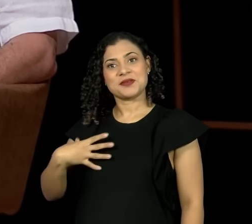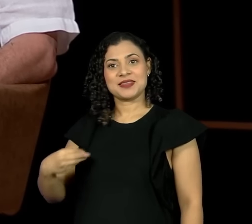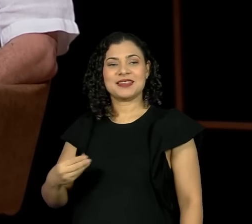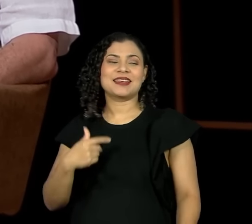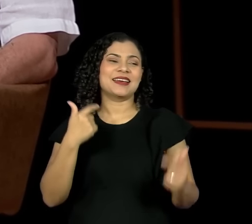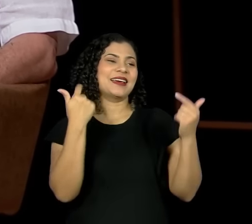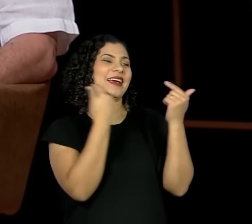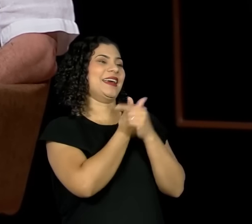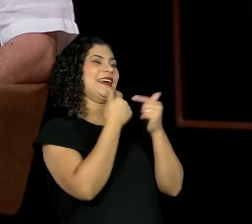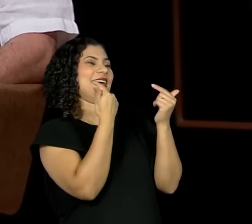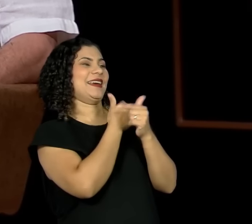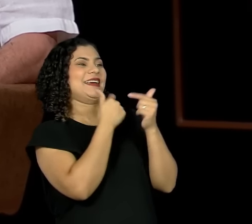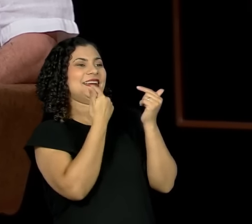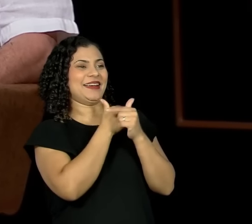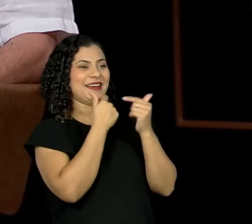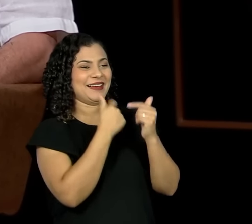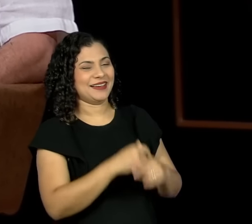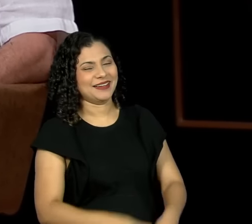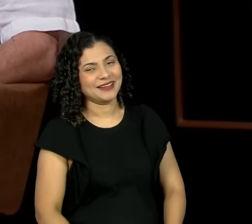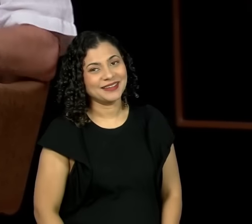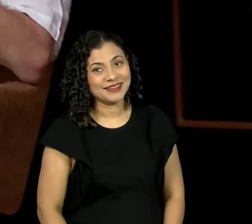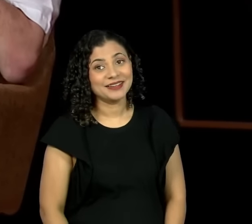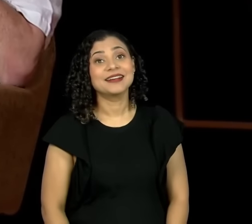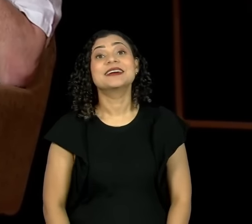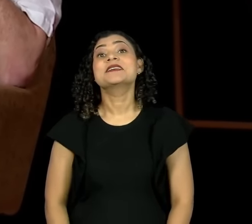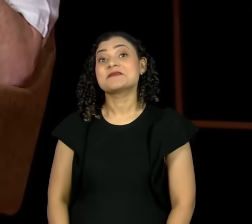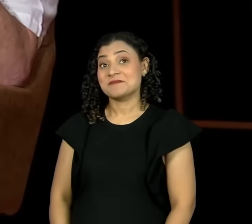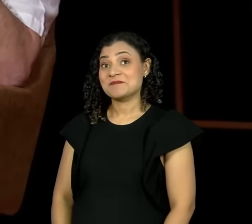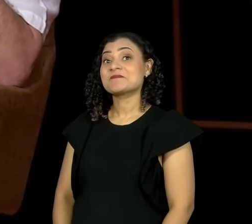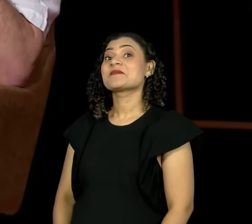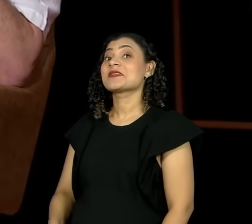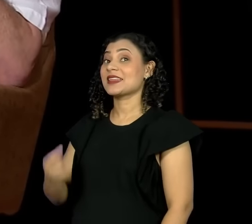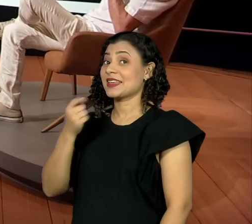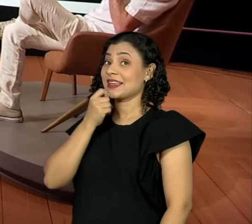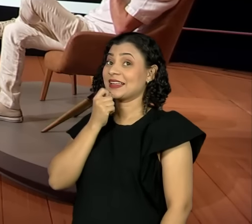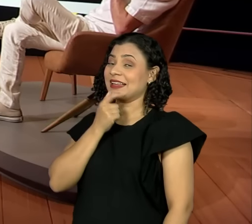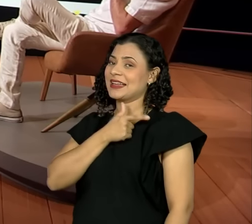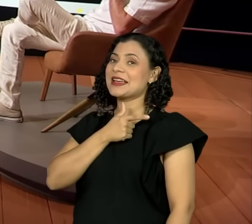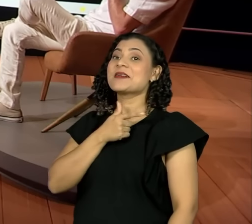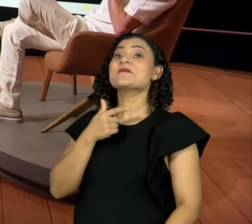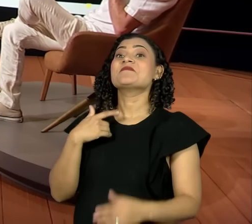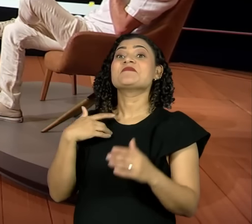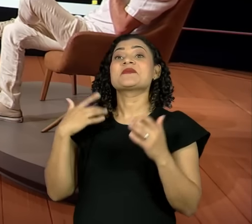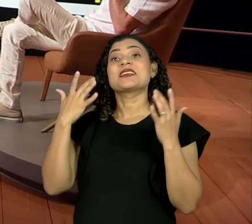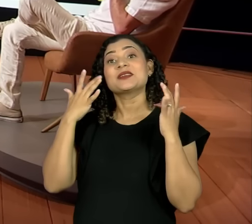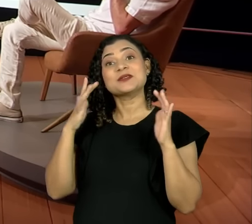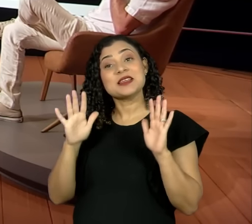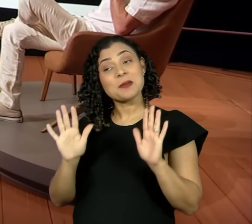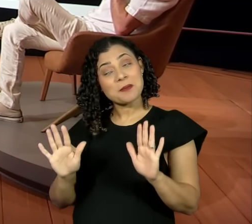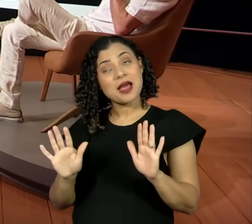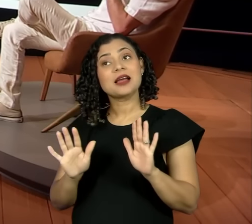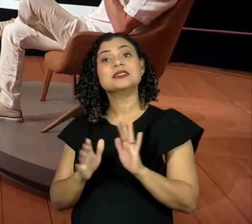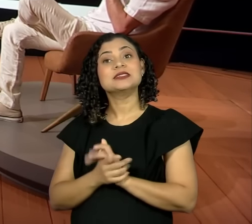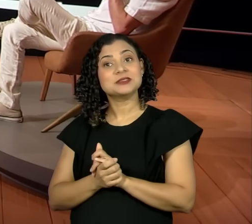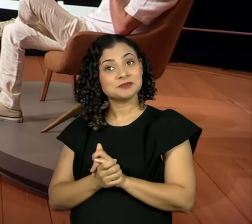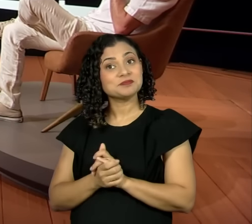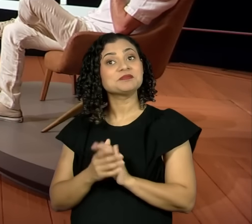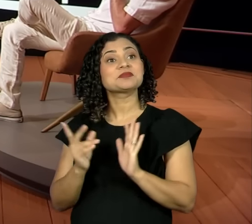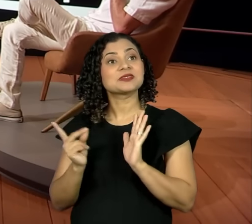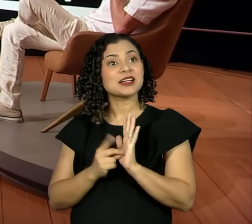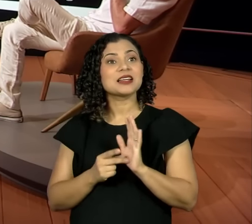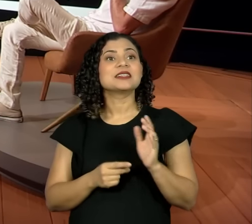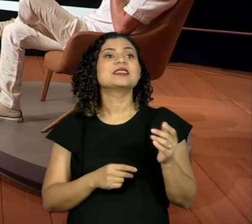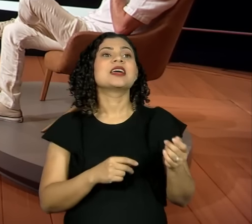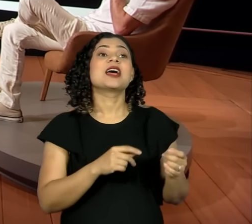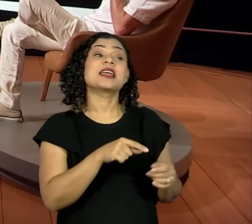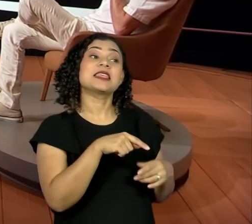genial filha eh eu não fui muito bem né agora apesar do